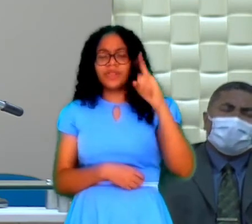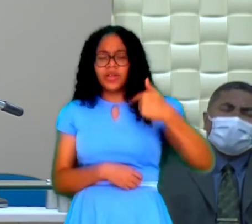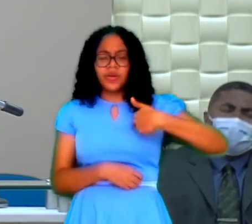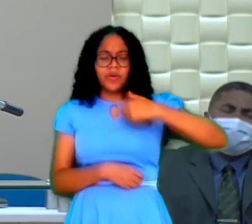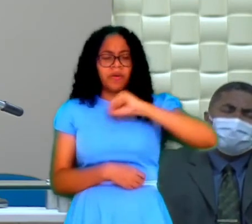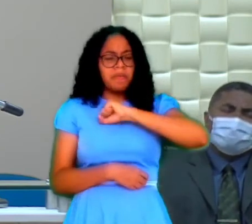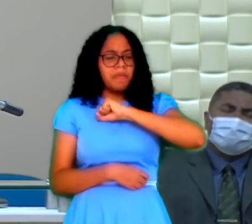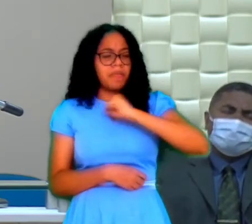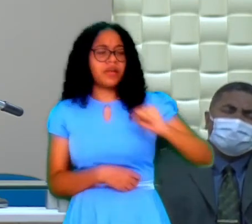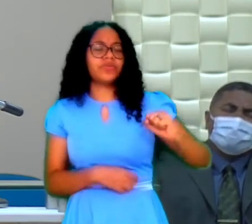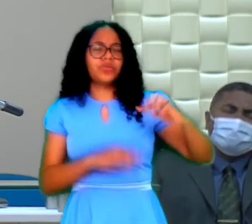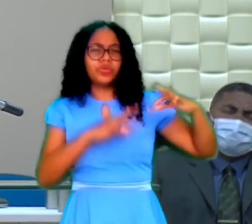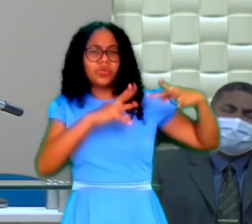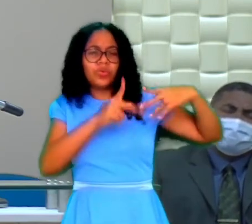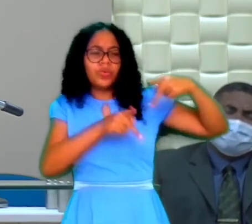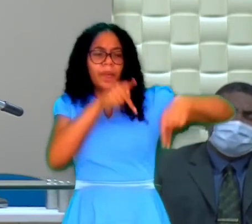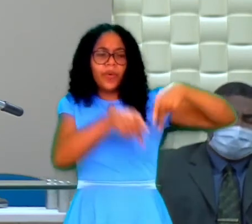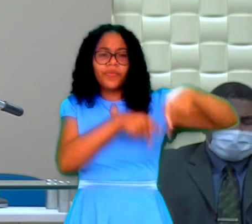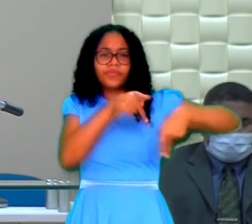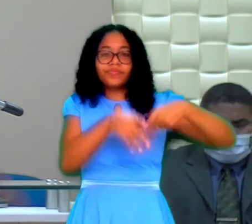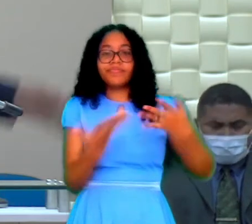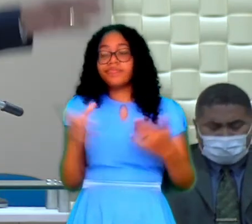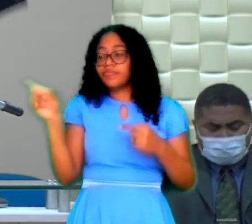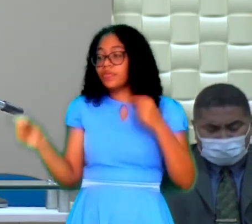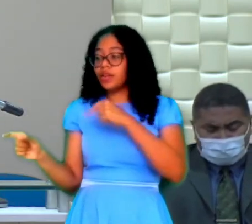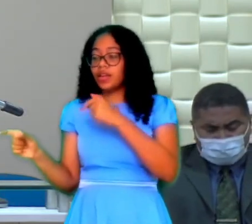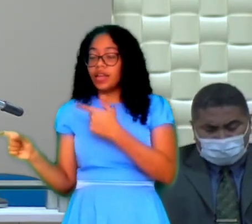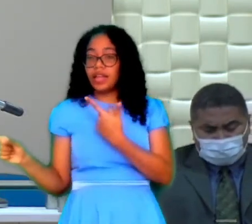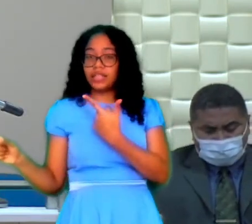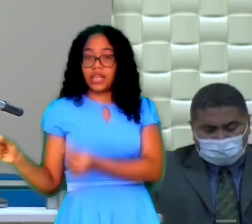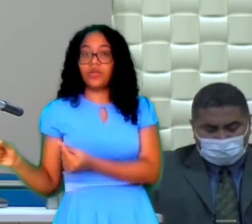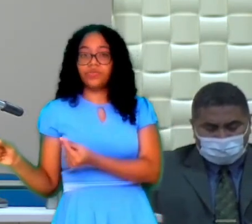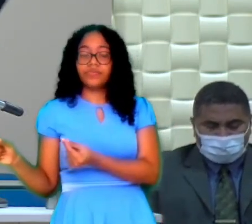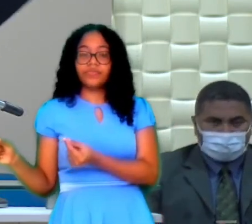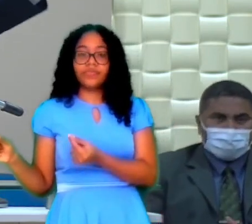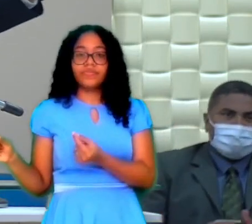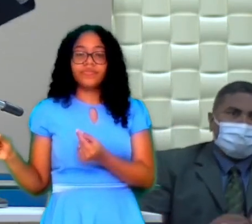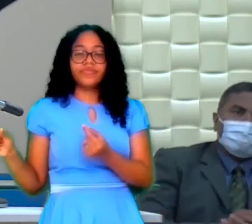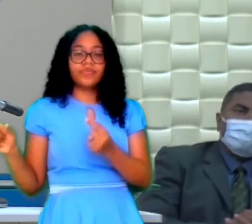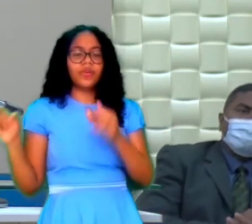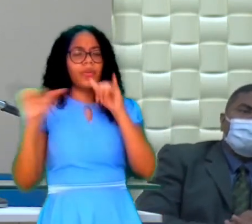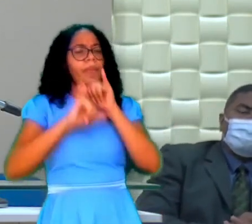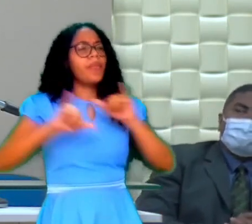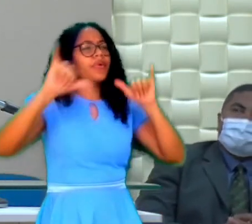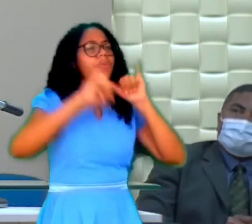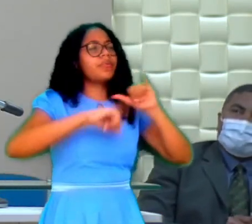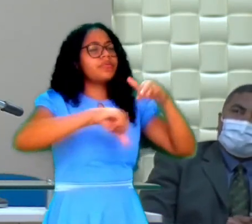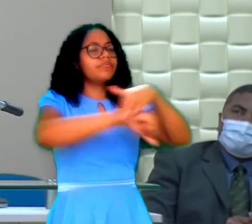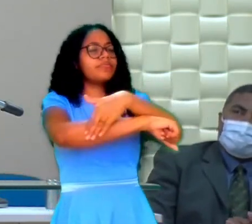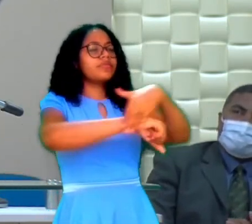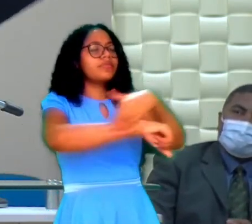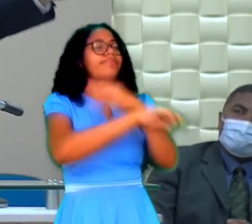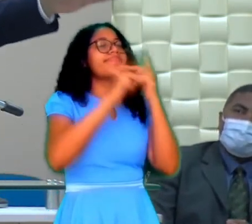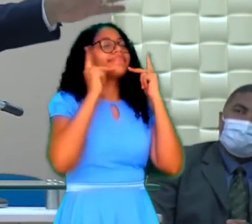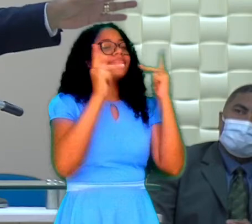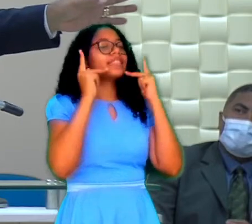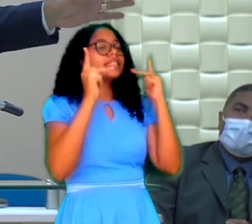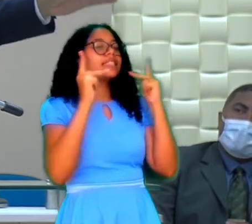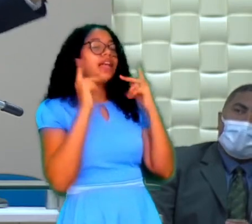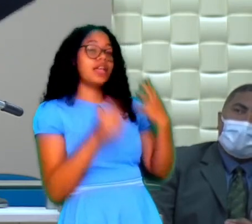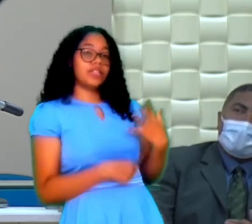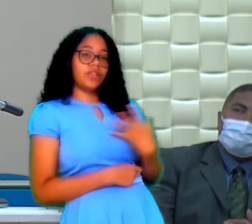própria vida. Você não tem autoridade para isso. Você vai suportar a luta, você vai passar por